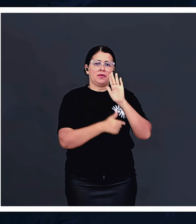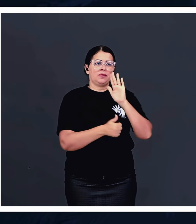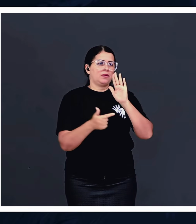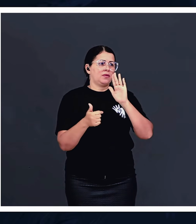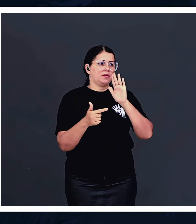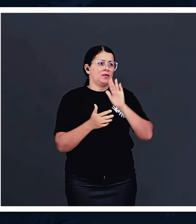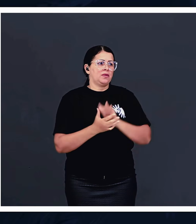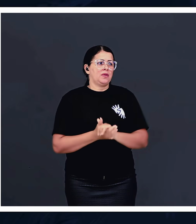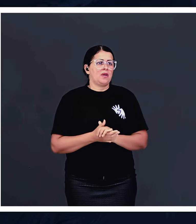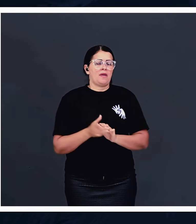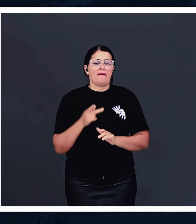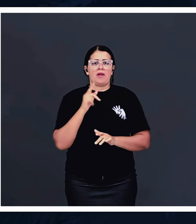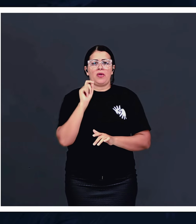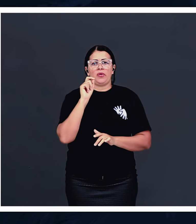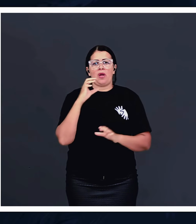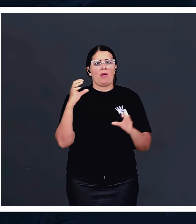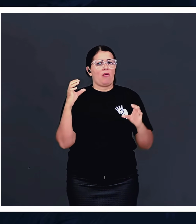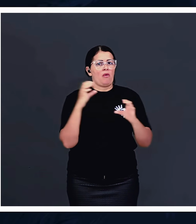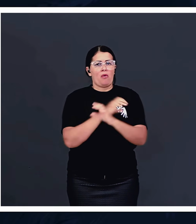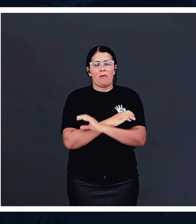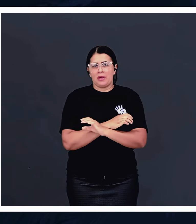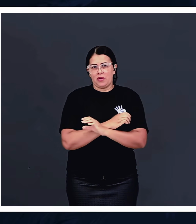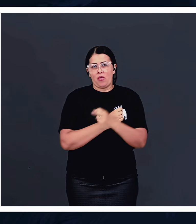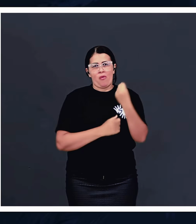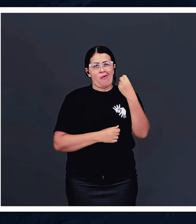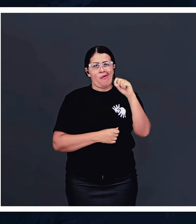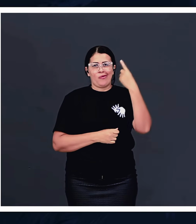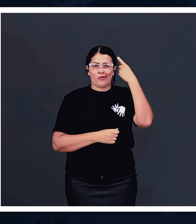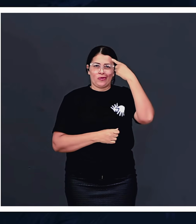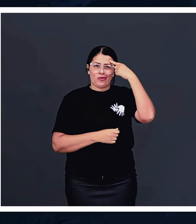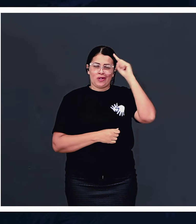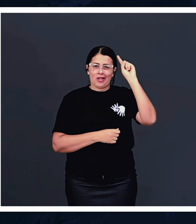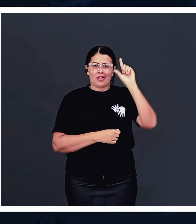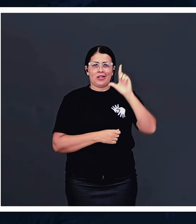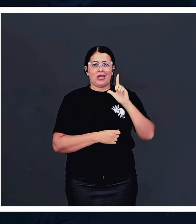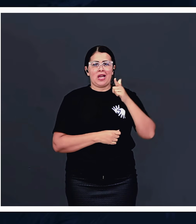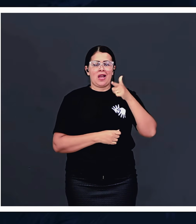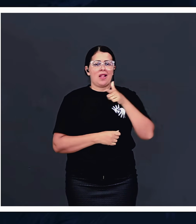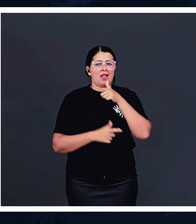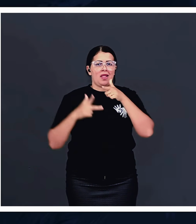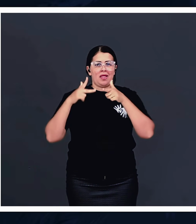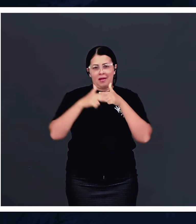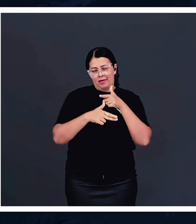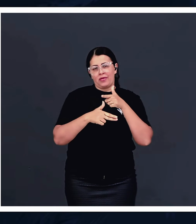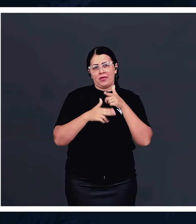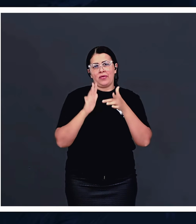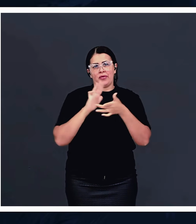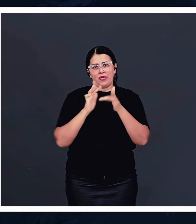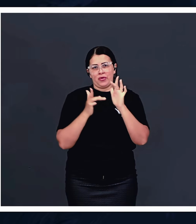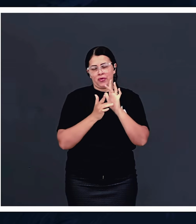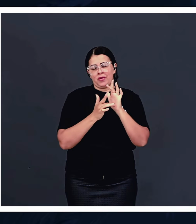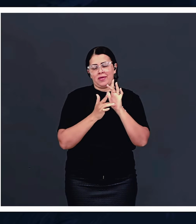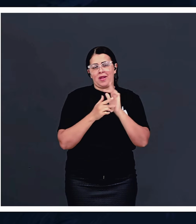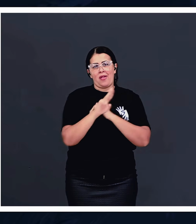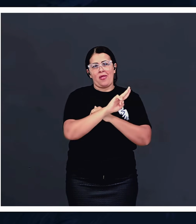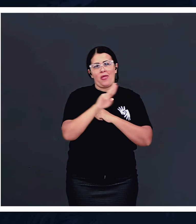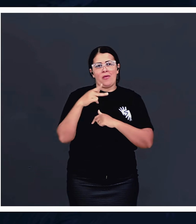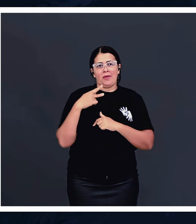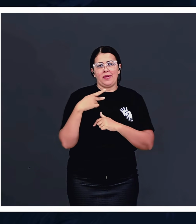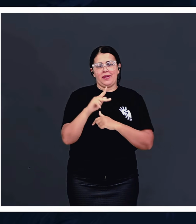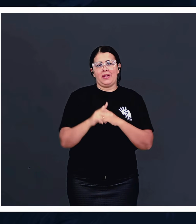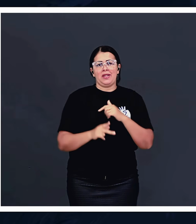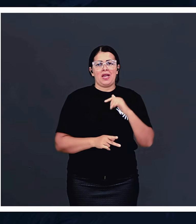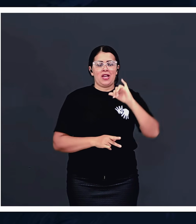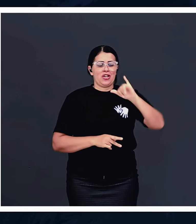21, diz que completando os 8 dias da circuncisão do menino, foi-lhe posto o nome de Jesus,